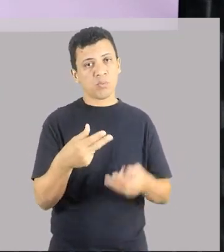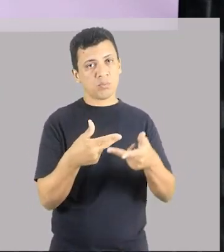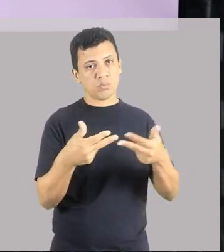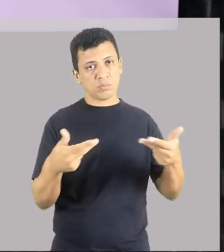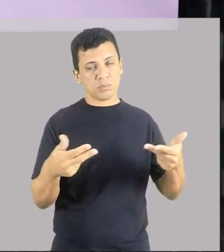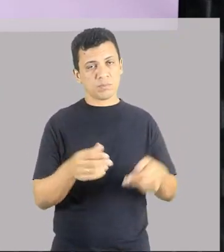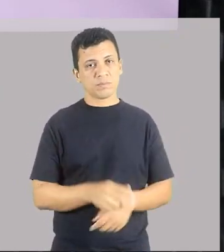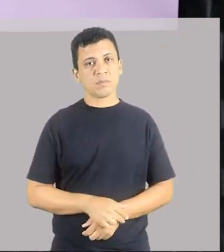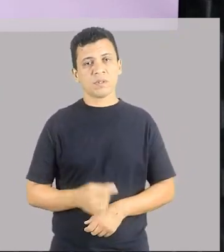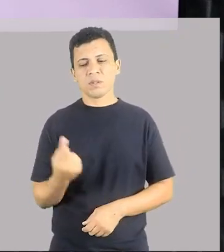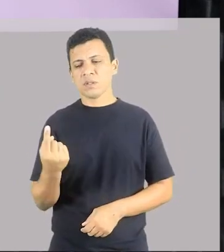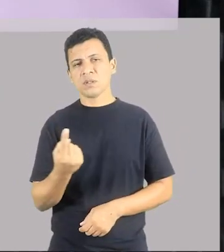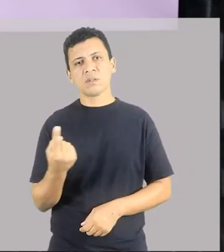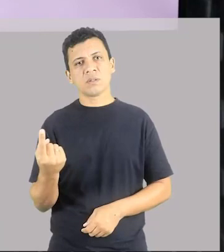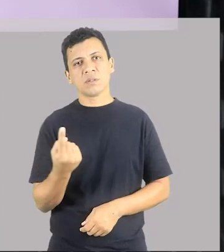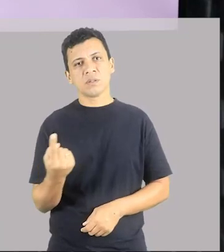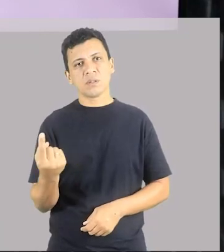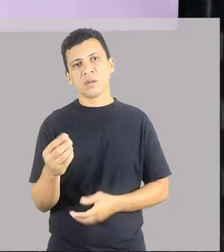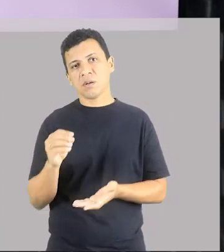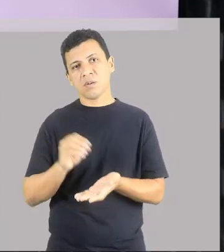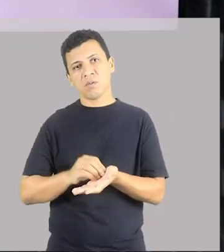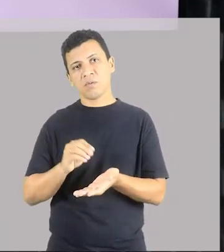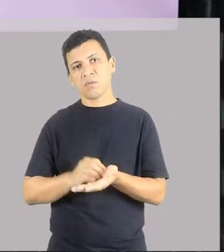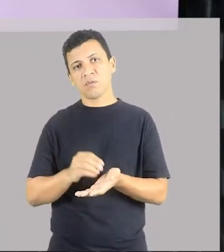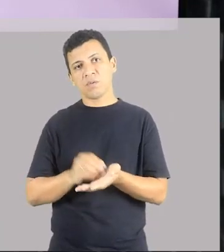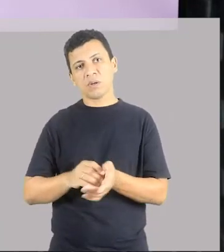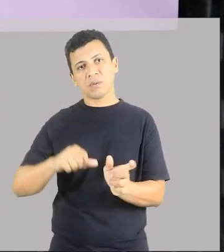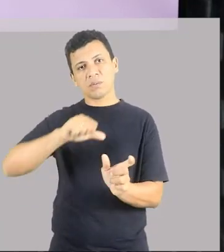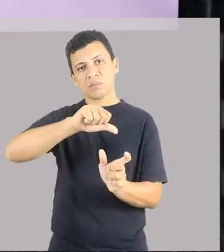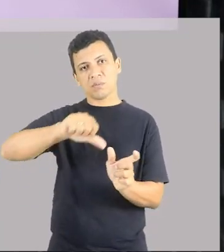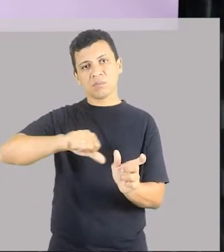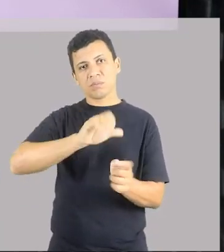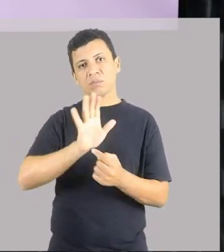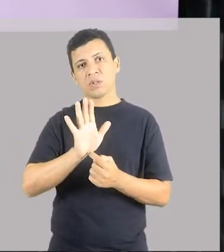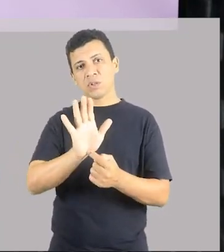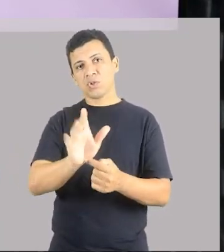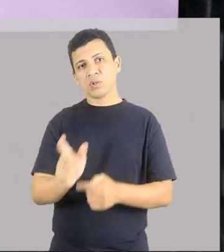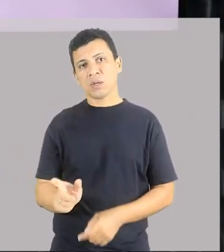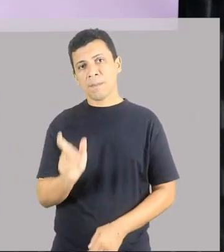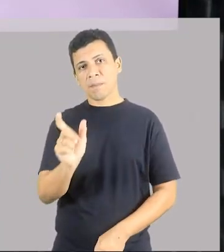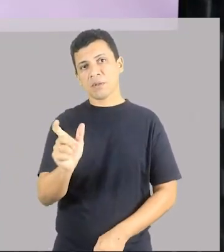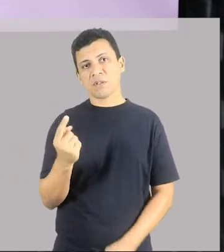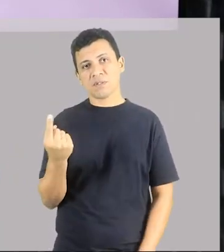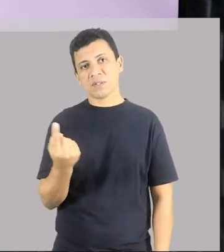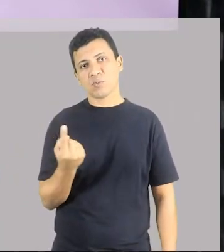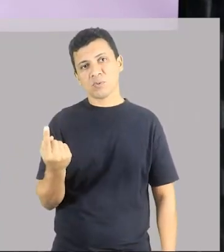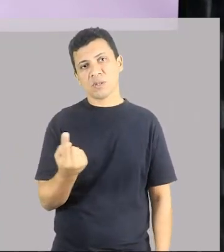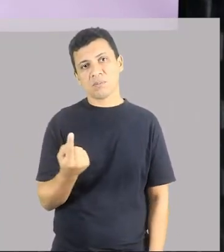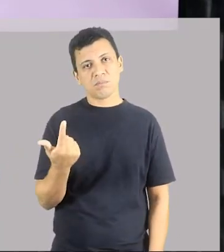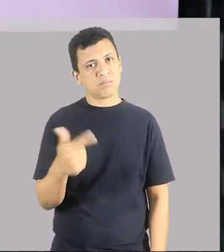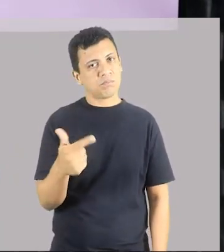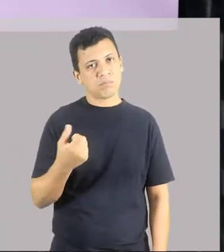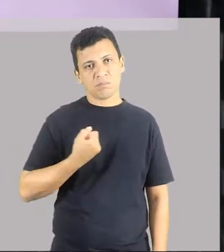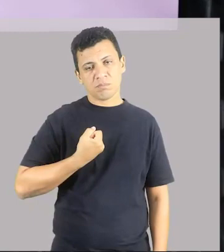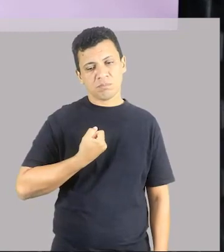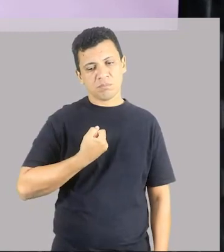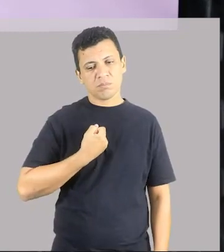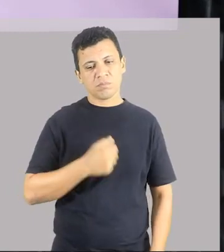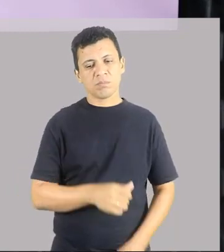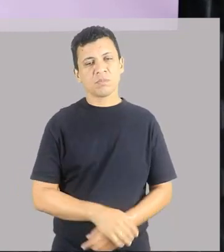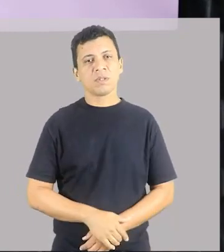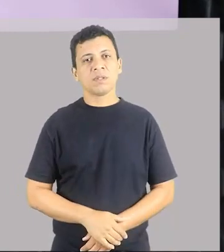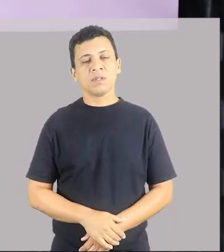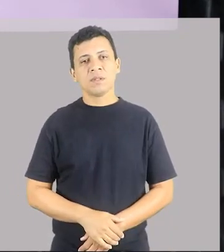caso do singular é ausência da desinência que indica que uma palavra tá no singular não aparece a desinência de número no caso da